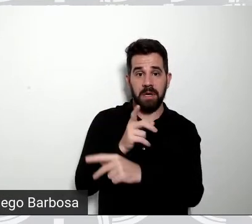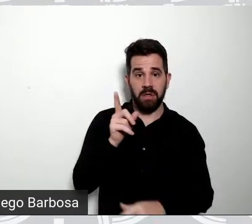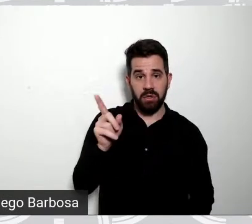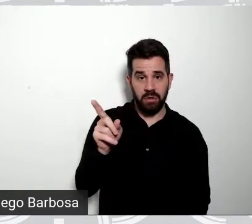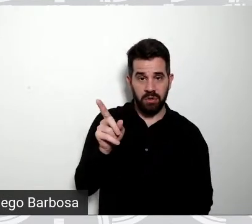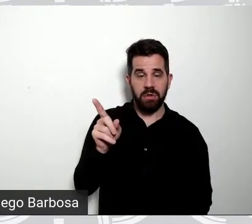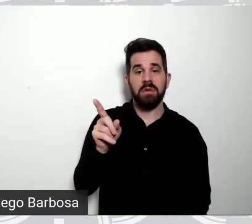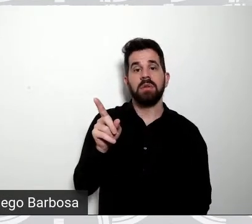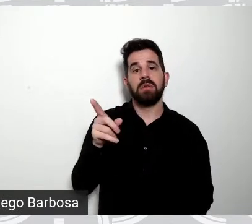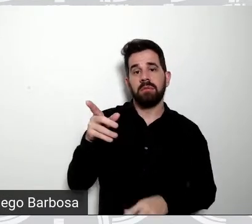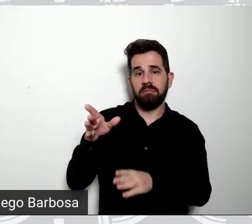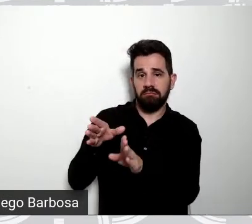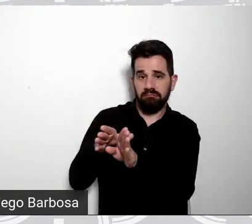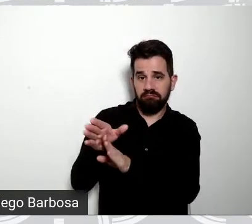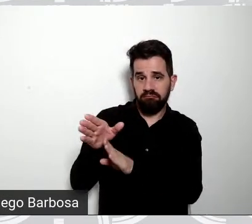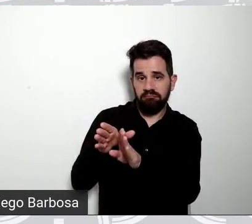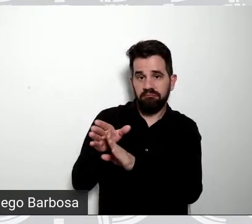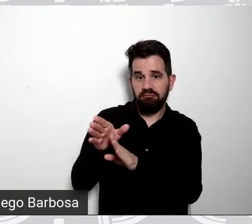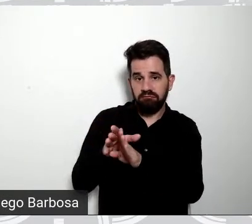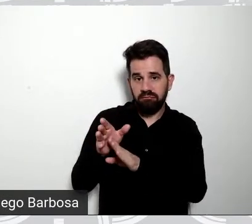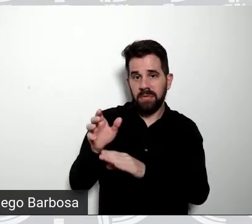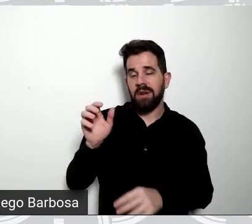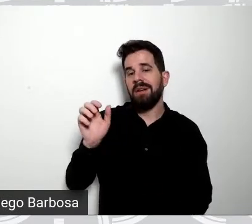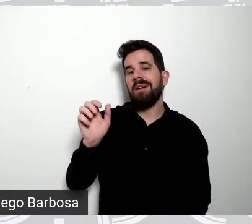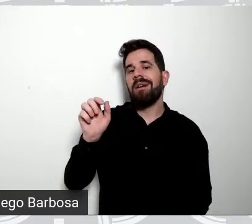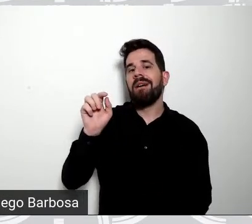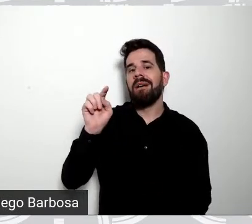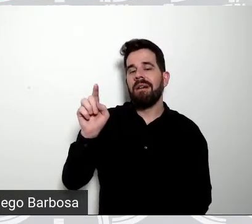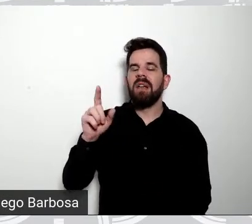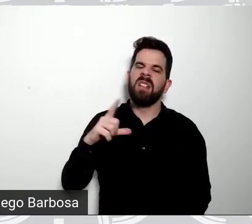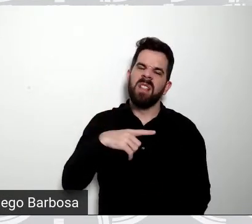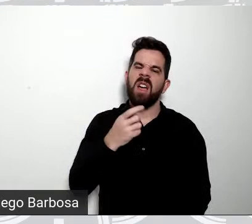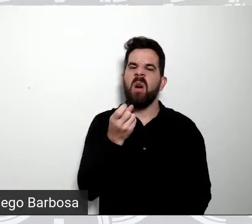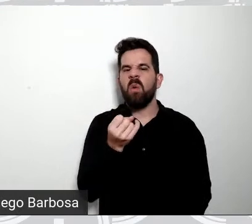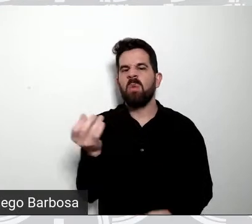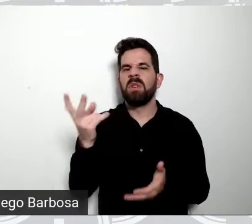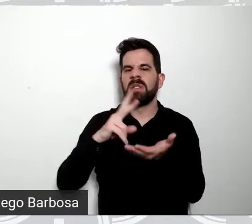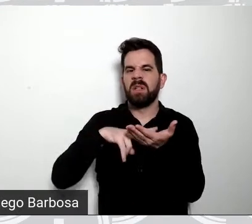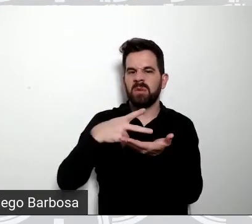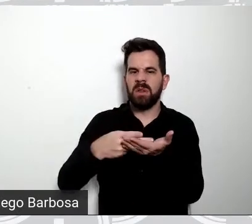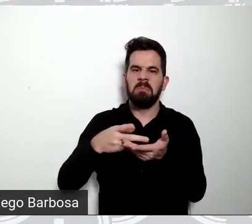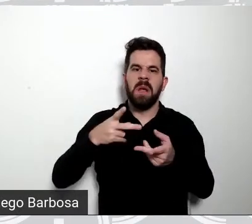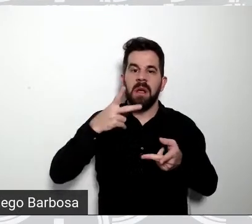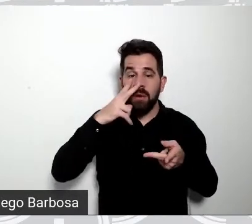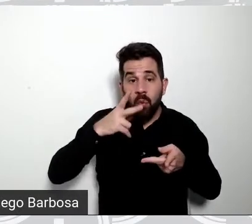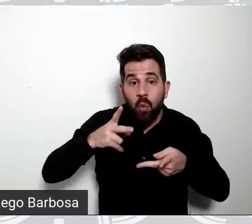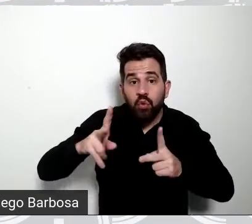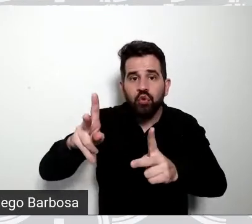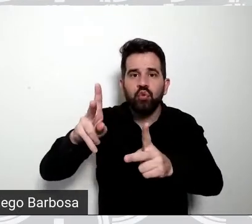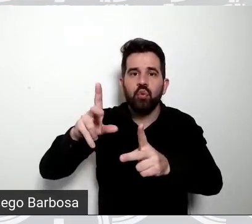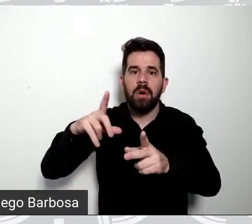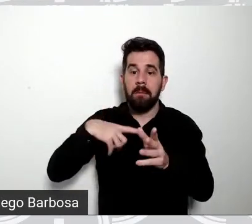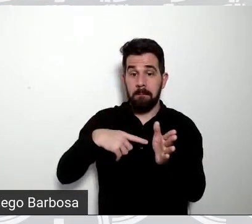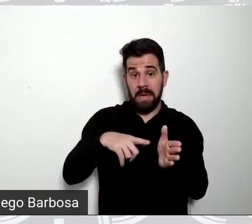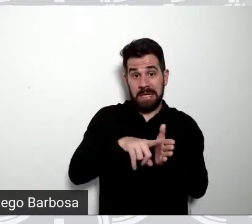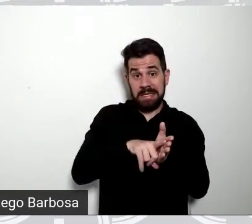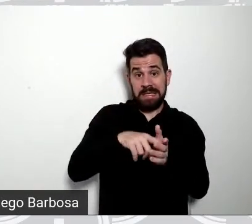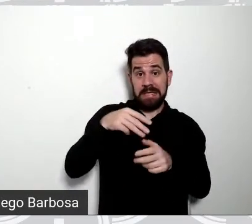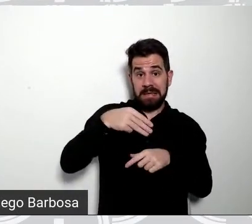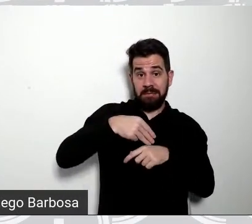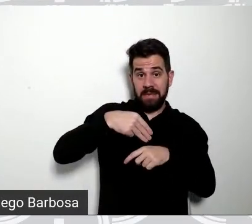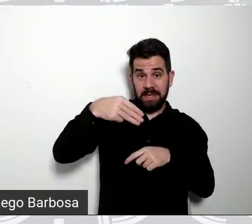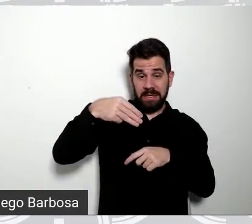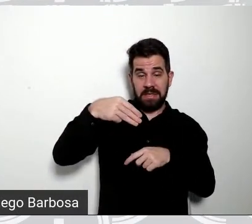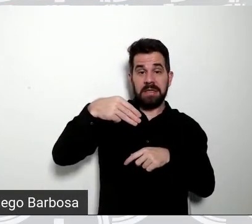Amarante, né? Estudando algumas traduções de Virginia Woolf. Então ela continua a pesquisa que ela iniciou comigo durante 2 anos